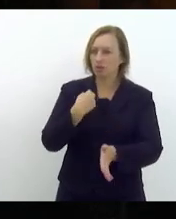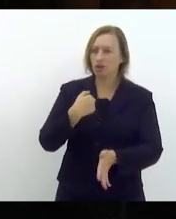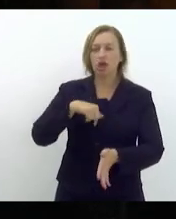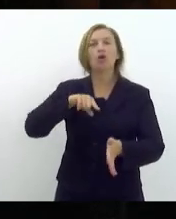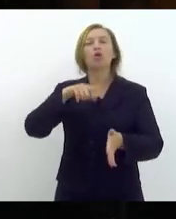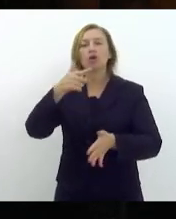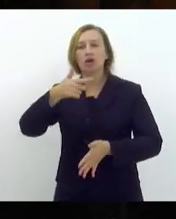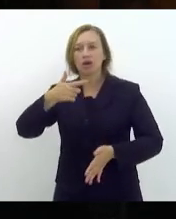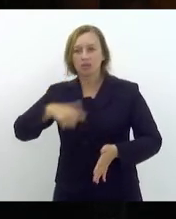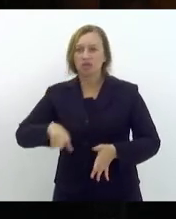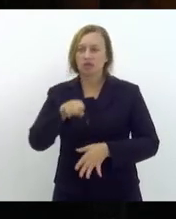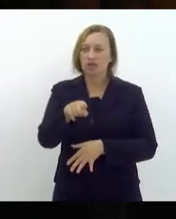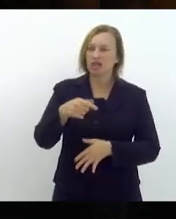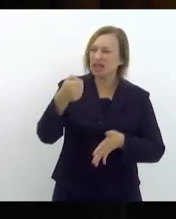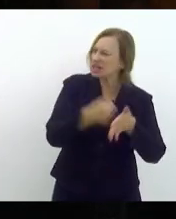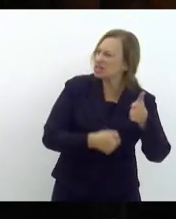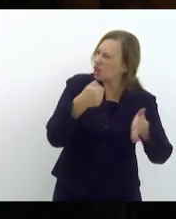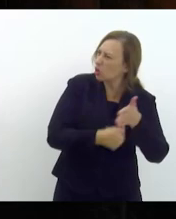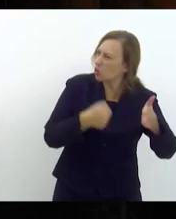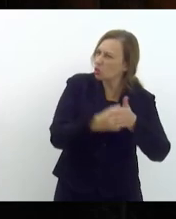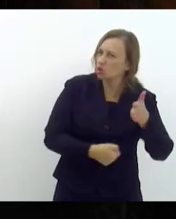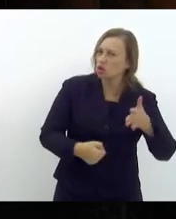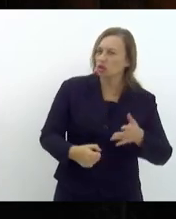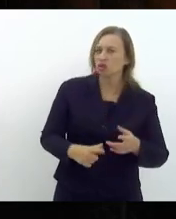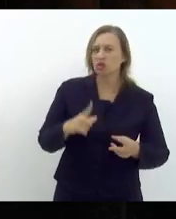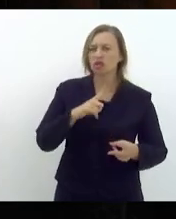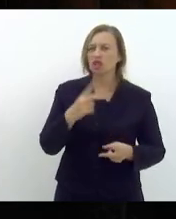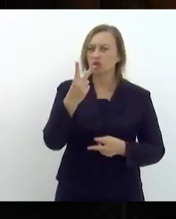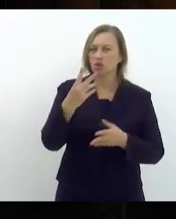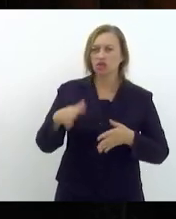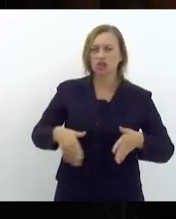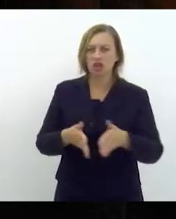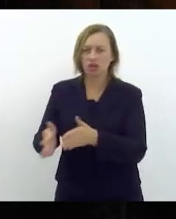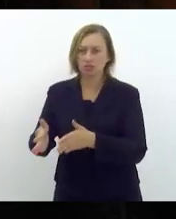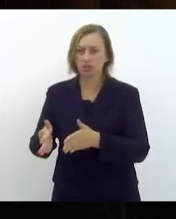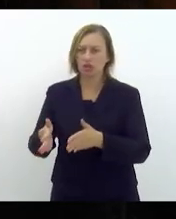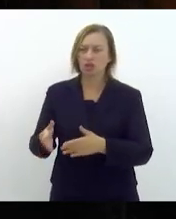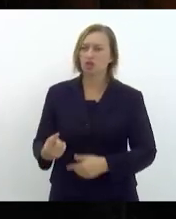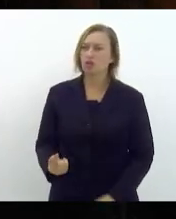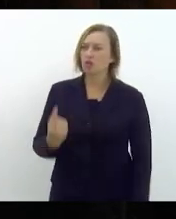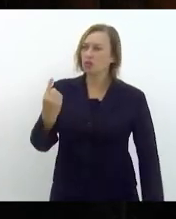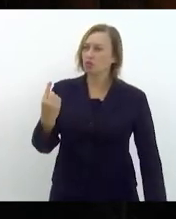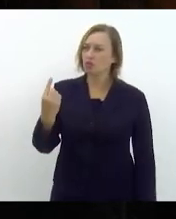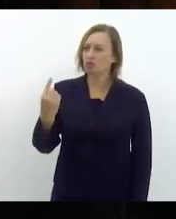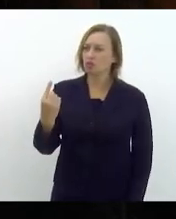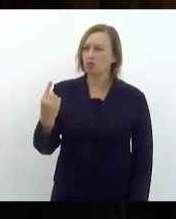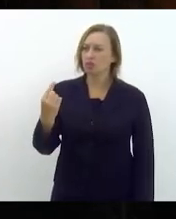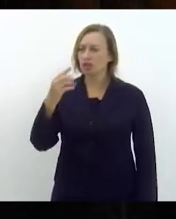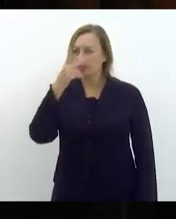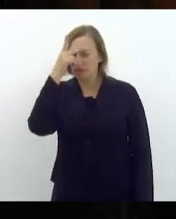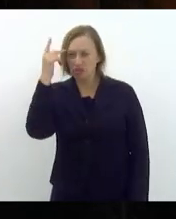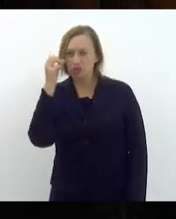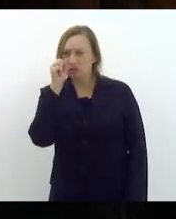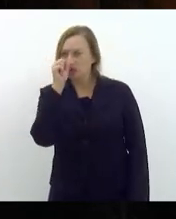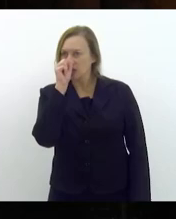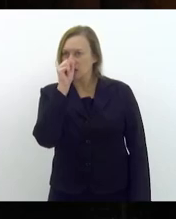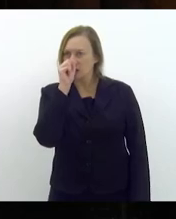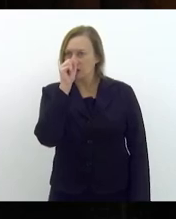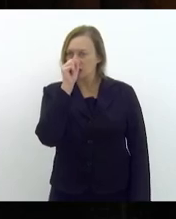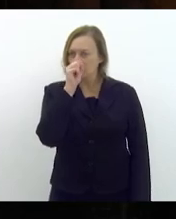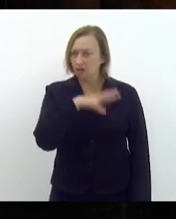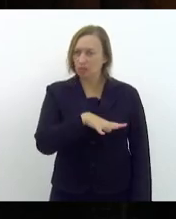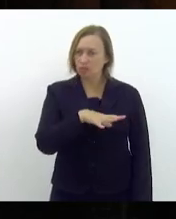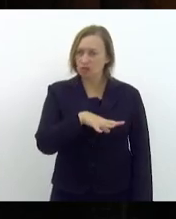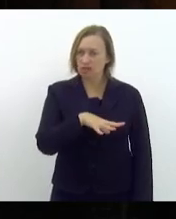nessa luta só há dois lados ou do abusador e o da vítima